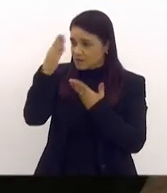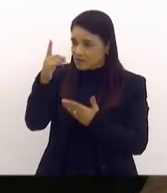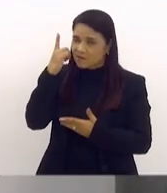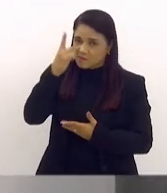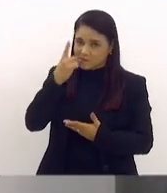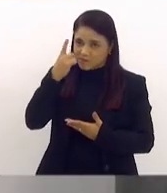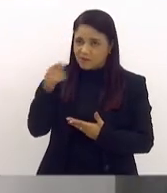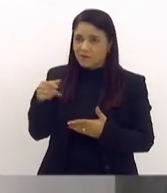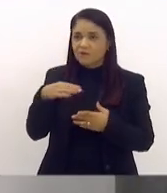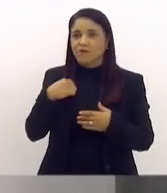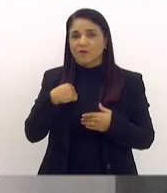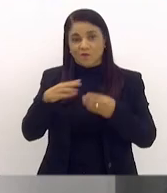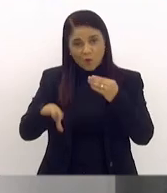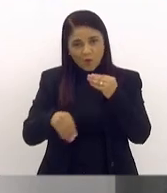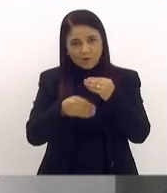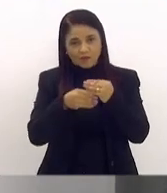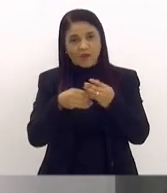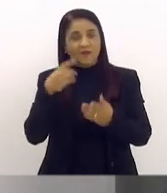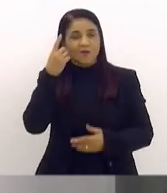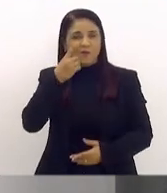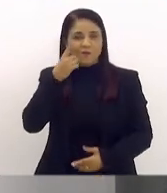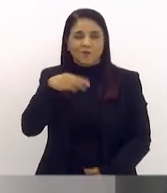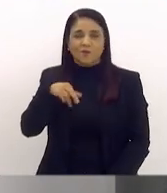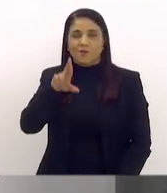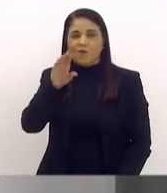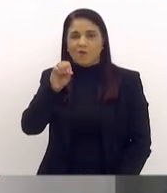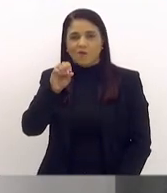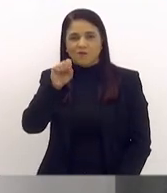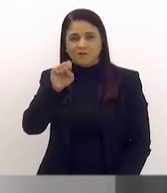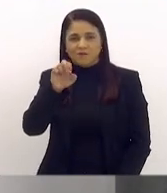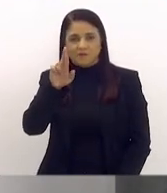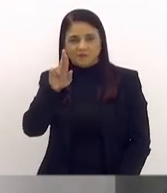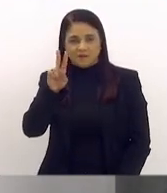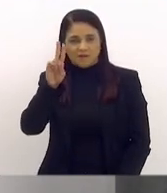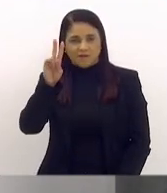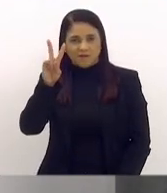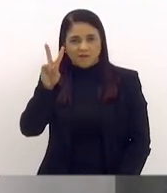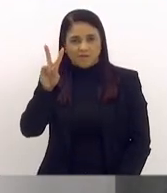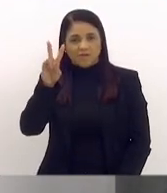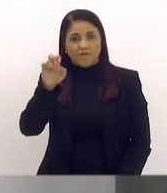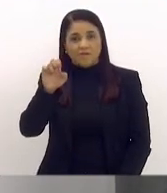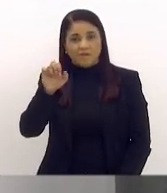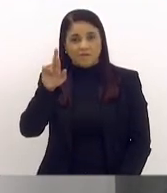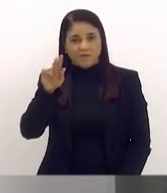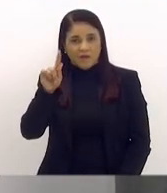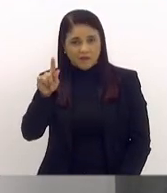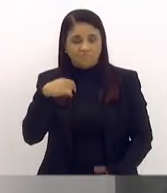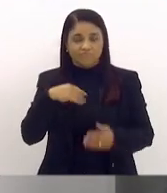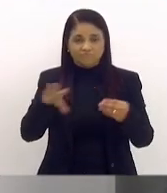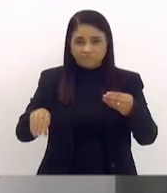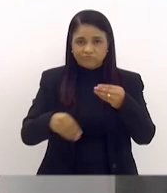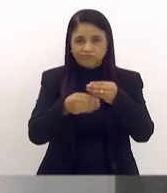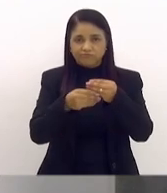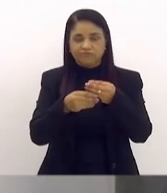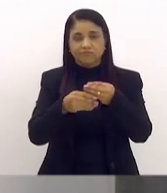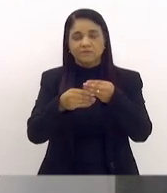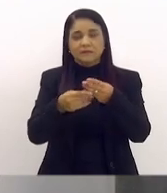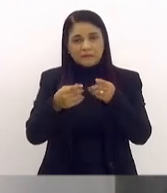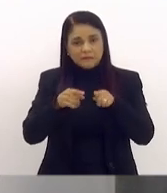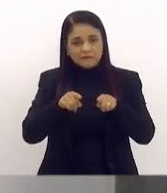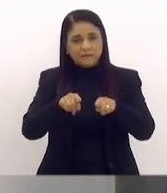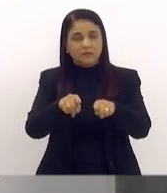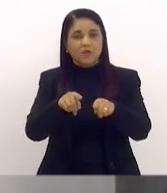complementar porque o deputado rosver até comentou sobre a questão também de integração com órgãos federais